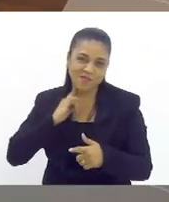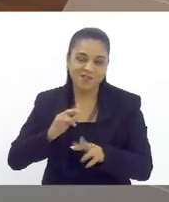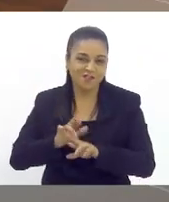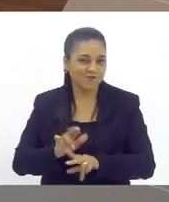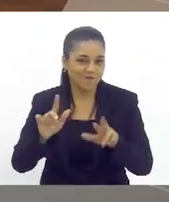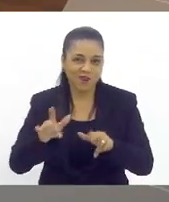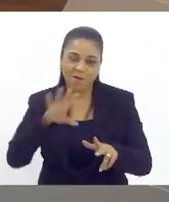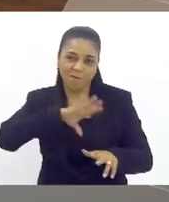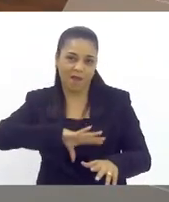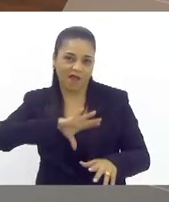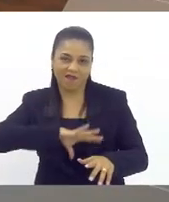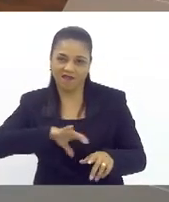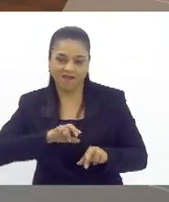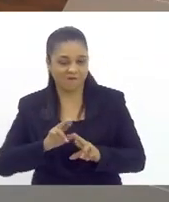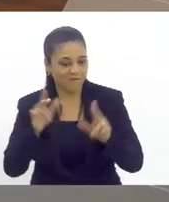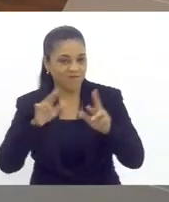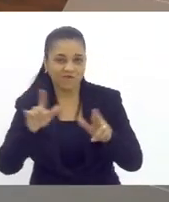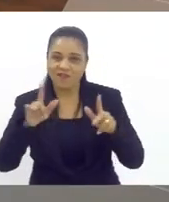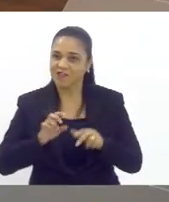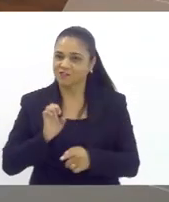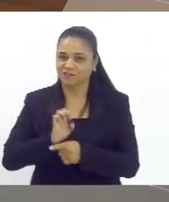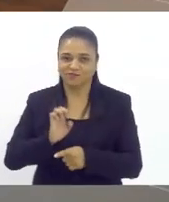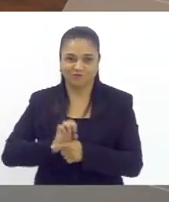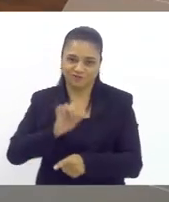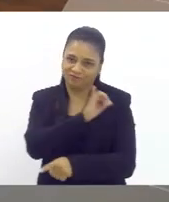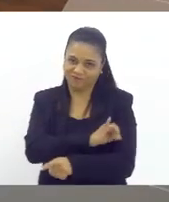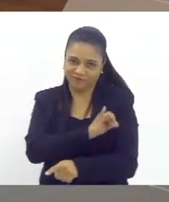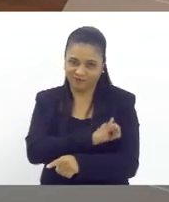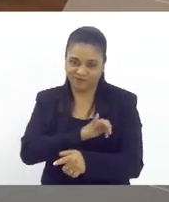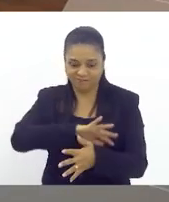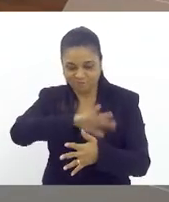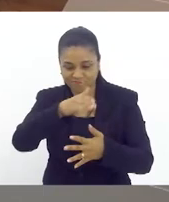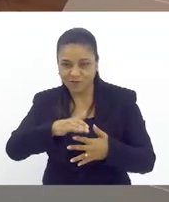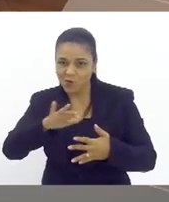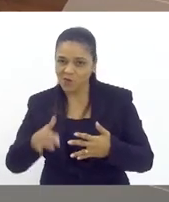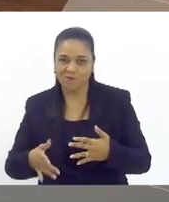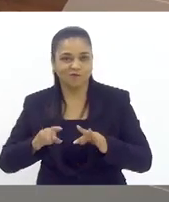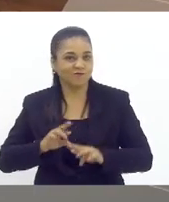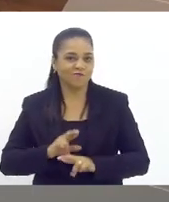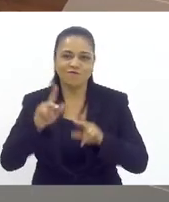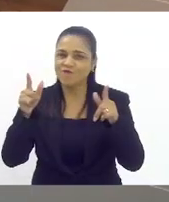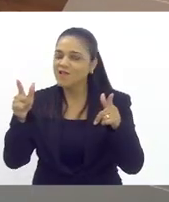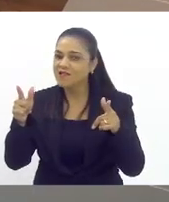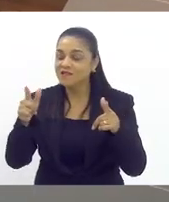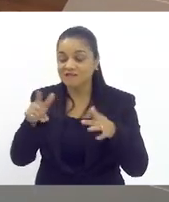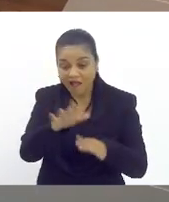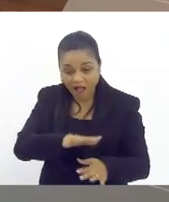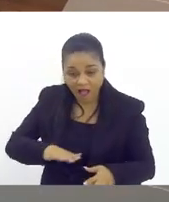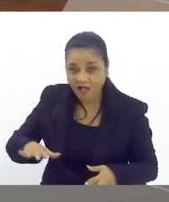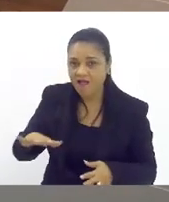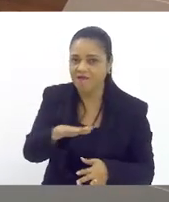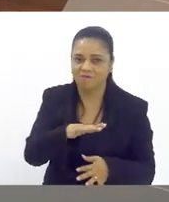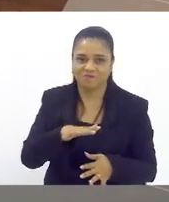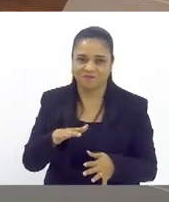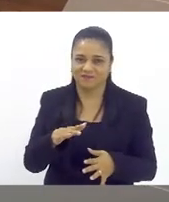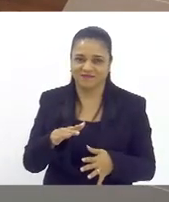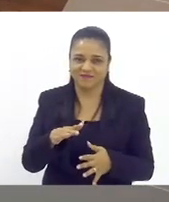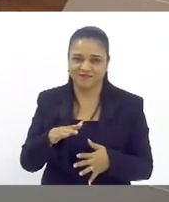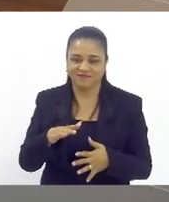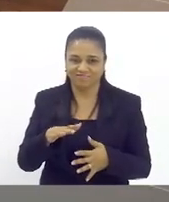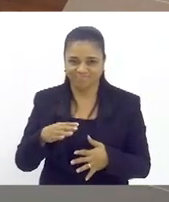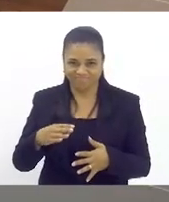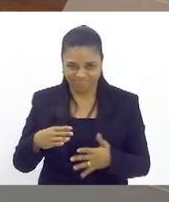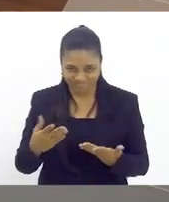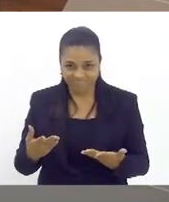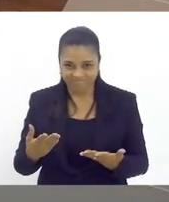e do Rio de Janeiro tem diferenças portanto do ponto de vista estritamente ambiental sem falar da